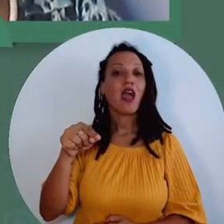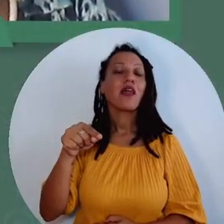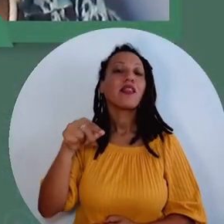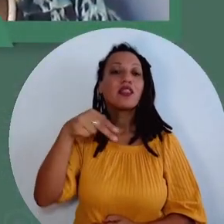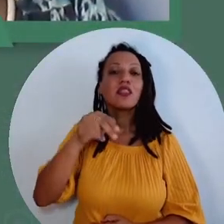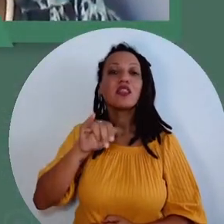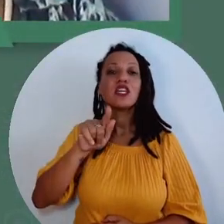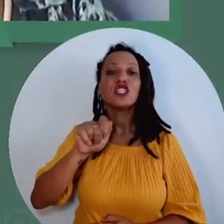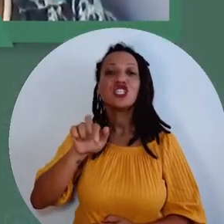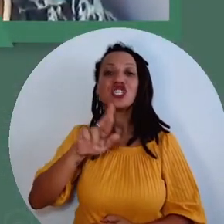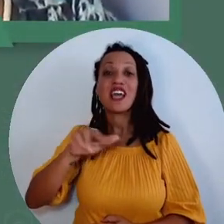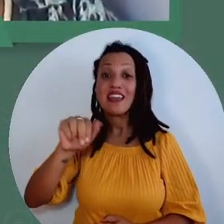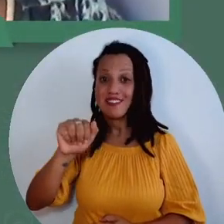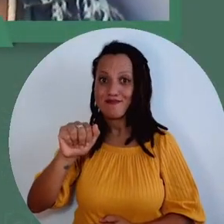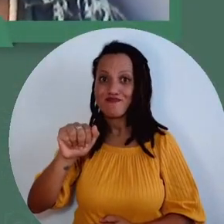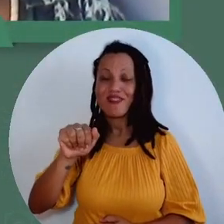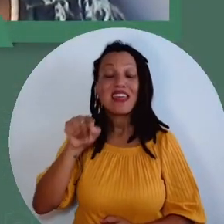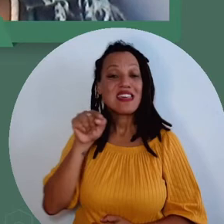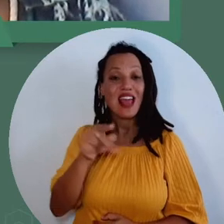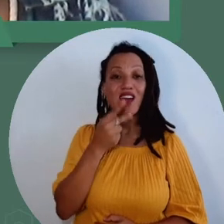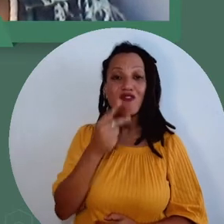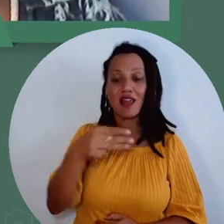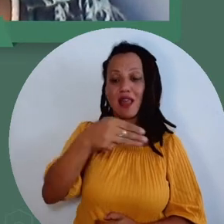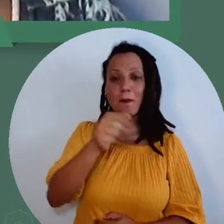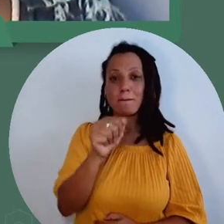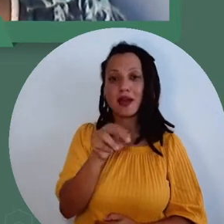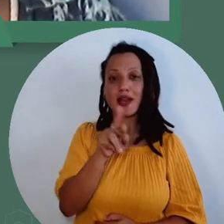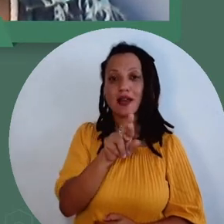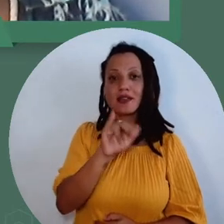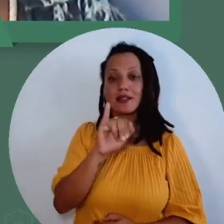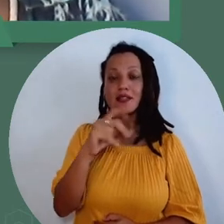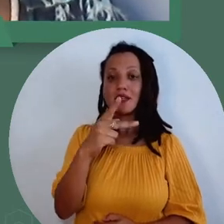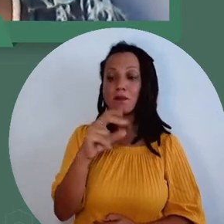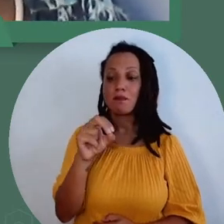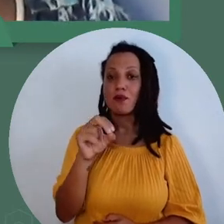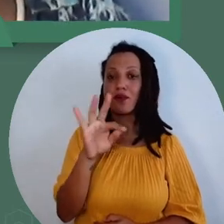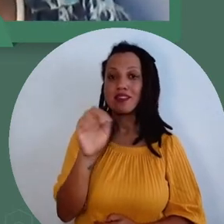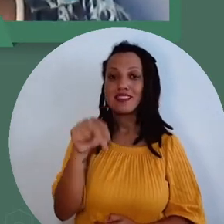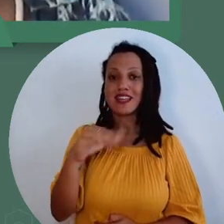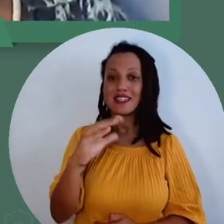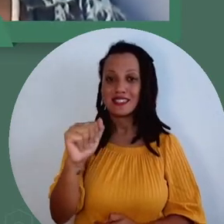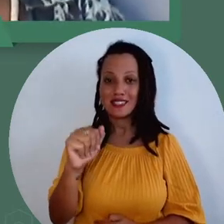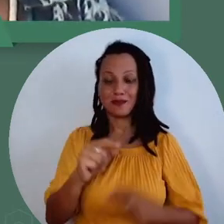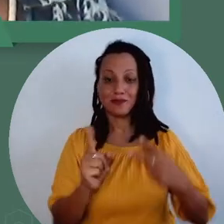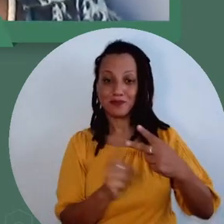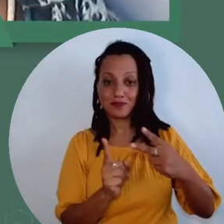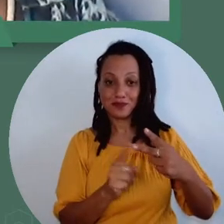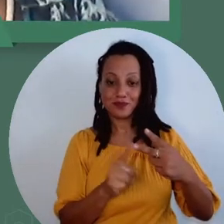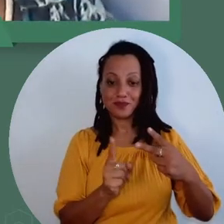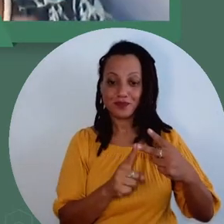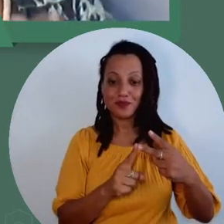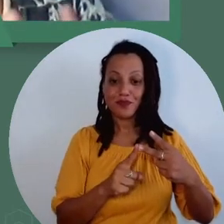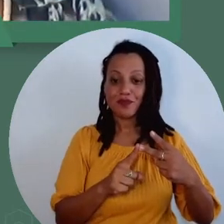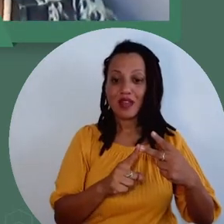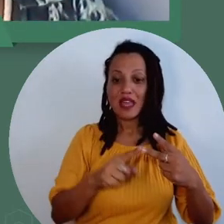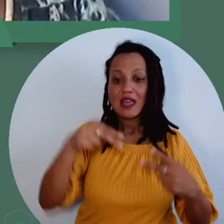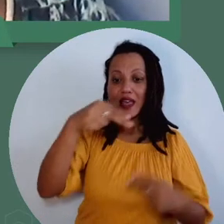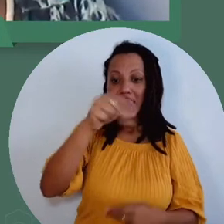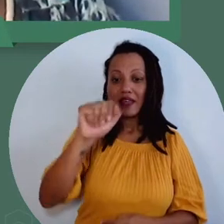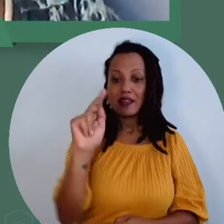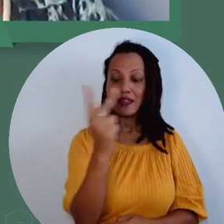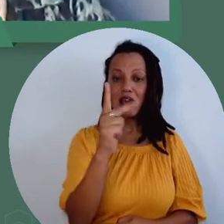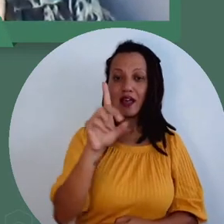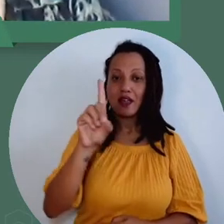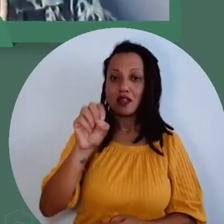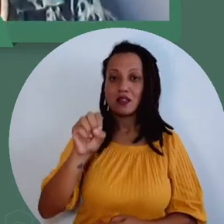chamado matripotência. E a outra é a mulherista africana Nadove, que vai dizer que mulheres